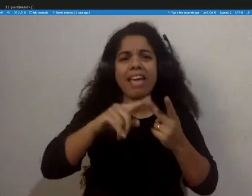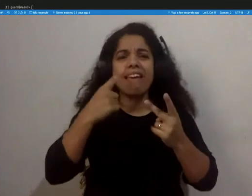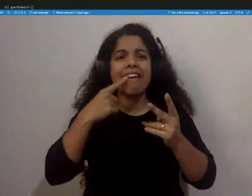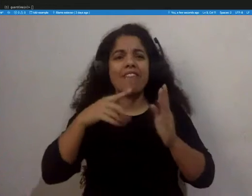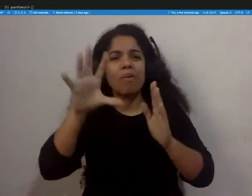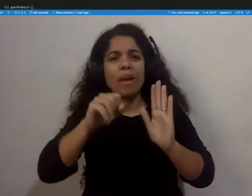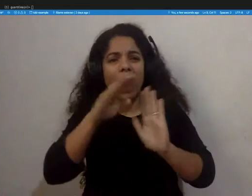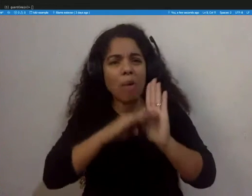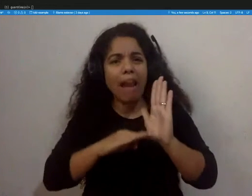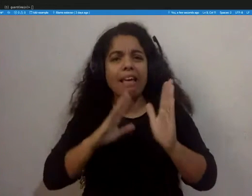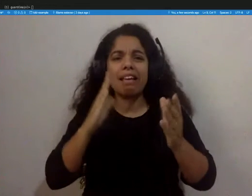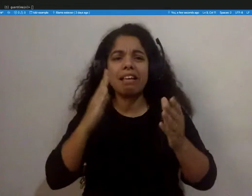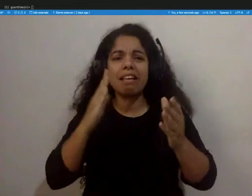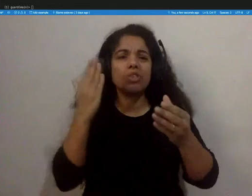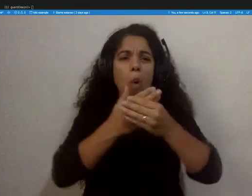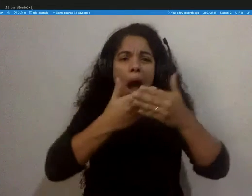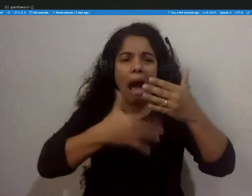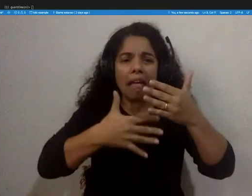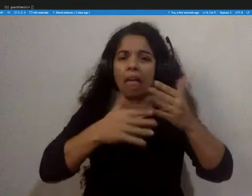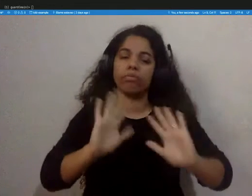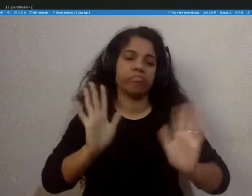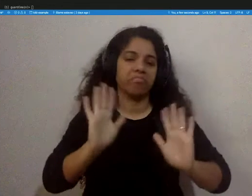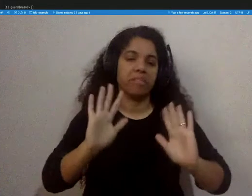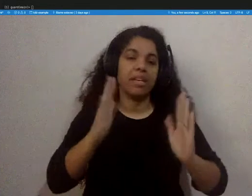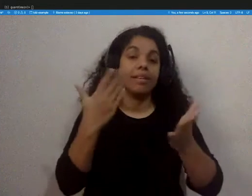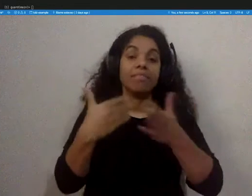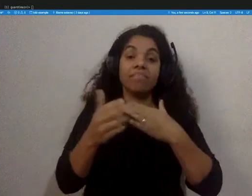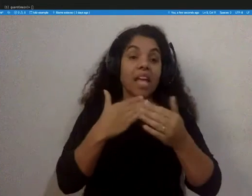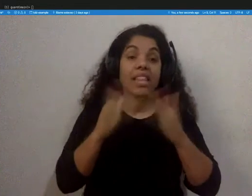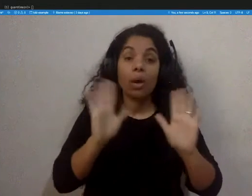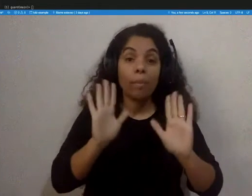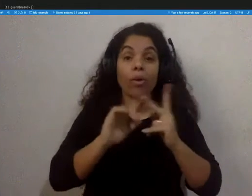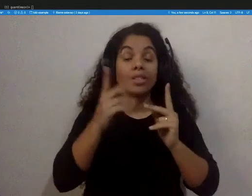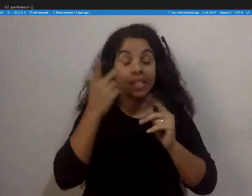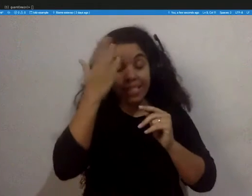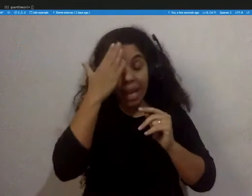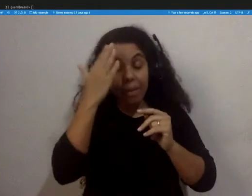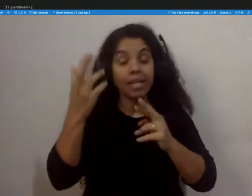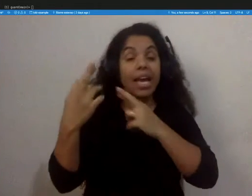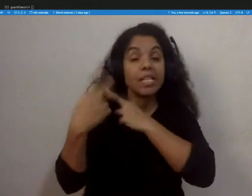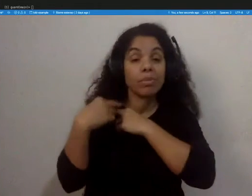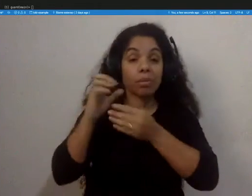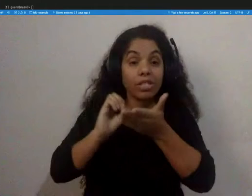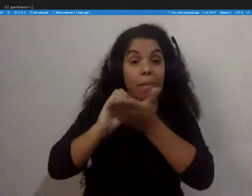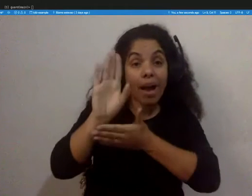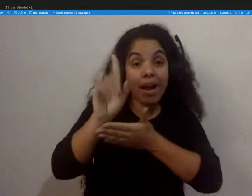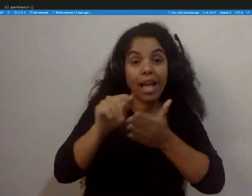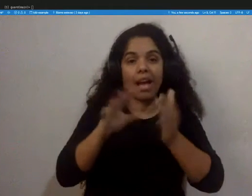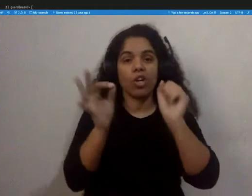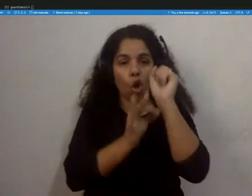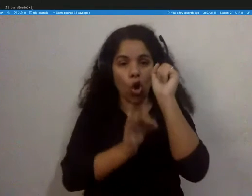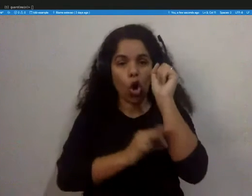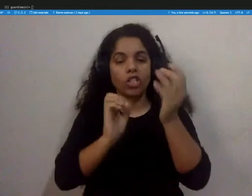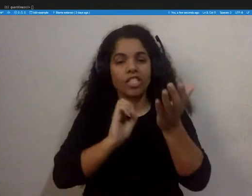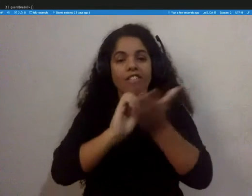arquivo? Cara, ainda não me importa por enquanto. Eu só tenho que saber que na responsabilidade do código de enviar mensagem, eu preciso ir